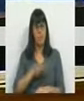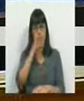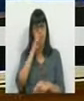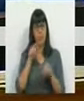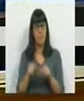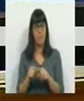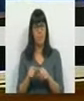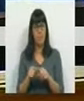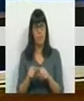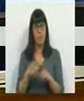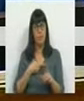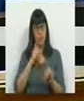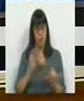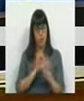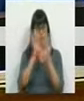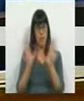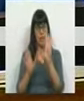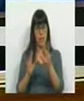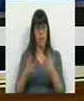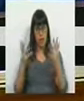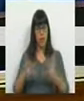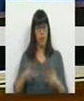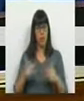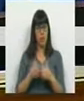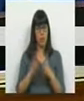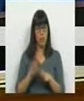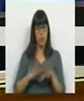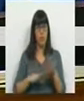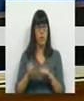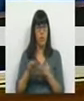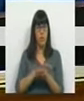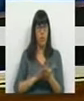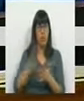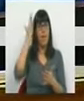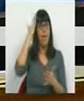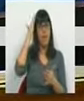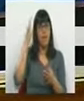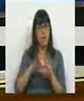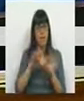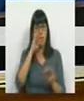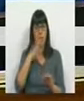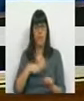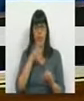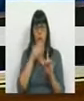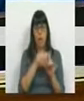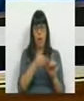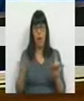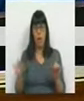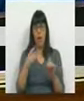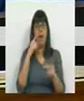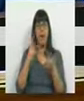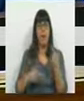Ministro, deixe-me esclarecer-lhe que as contas foram todas feitas não com base em estimativas, como o Sr. Ministro quis desviar